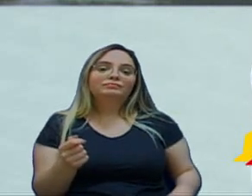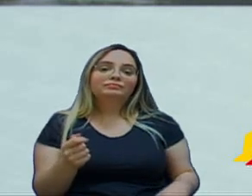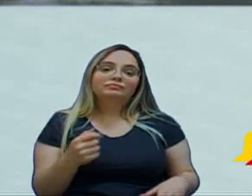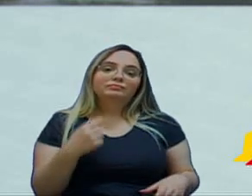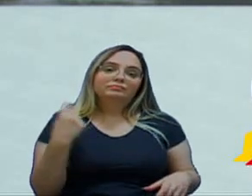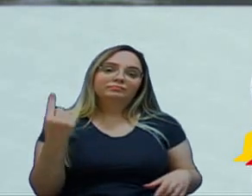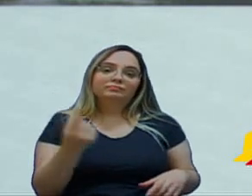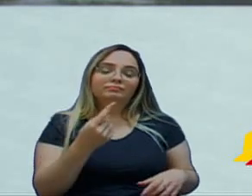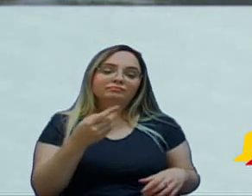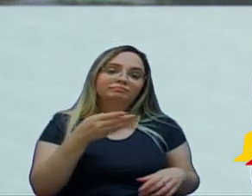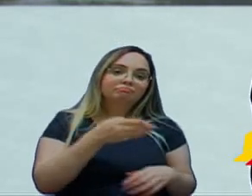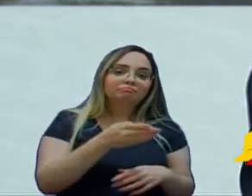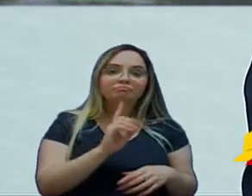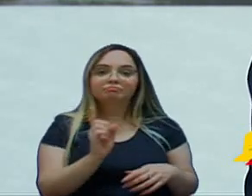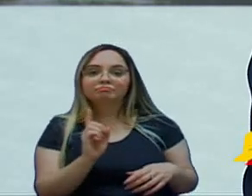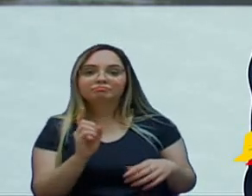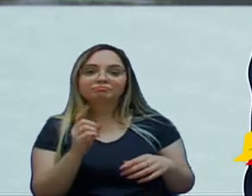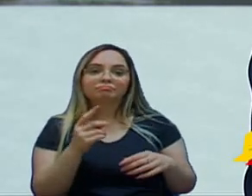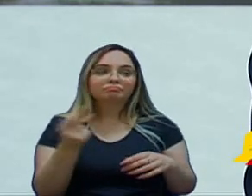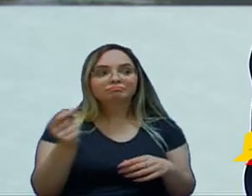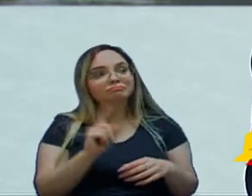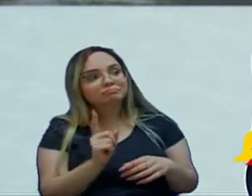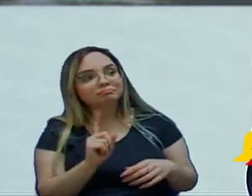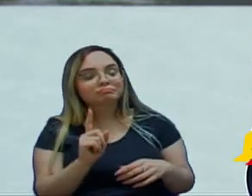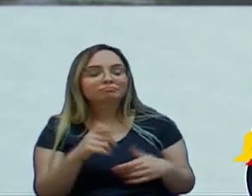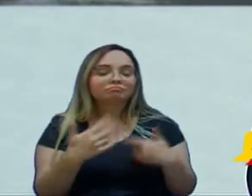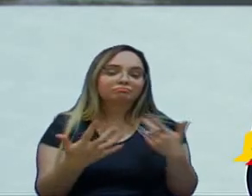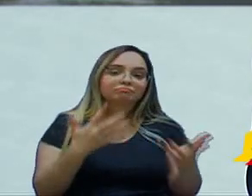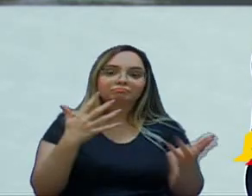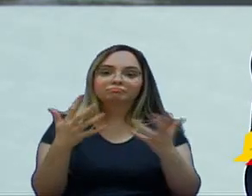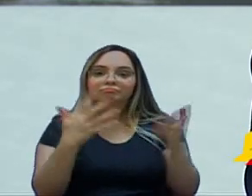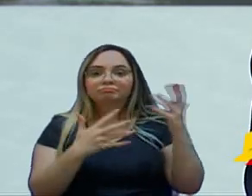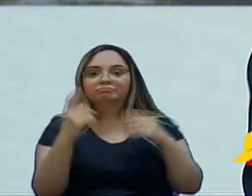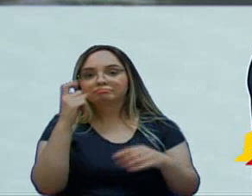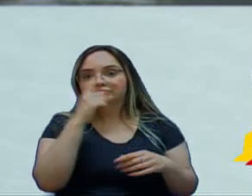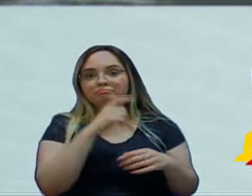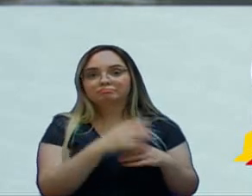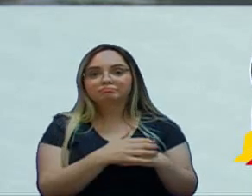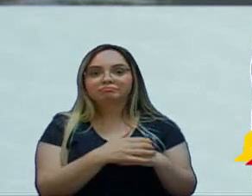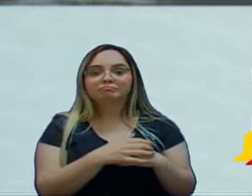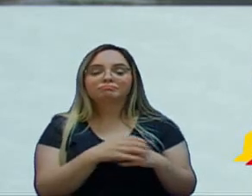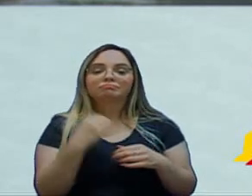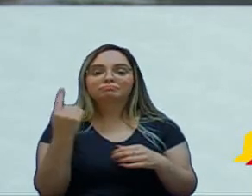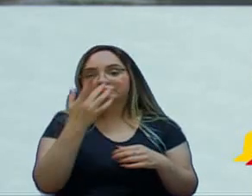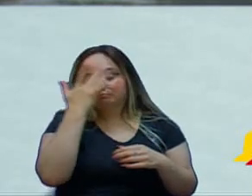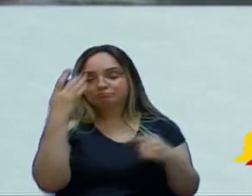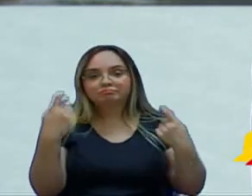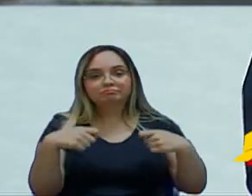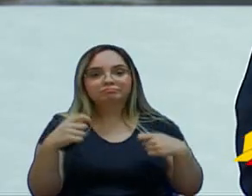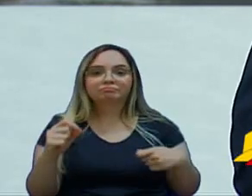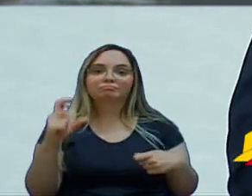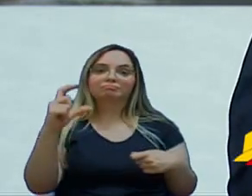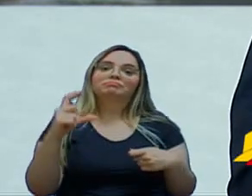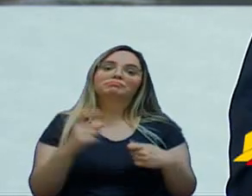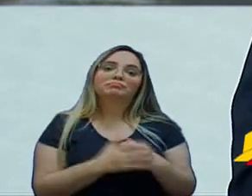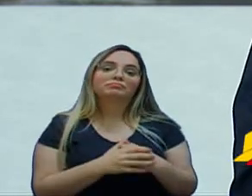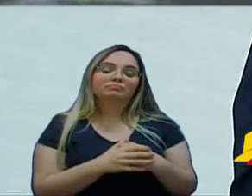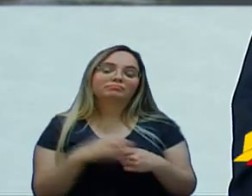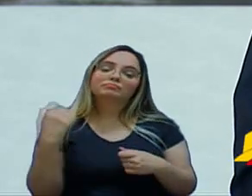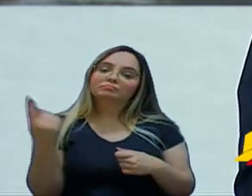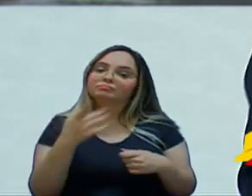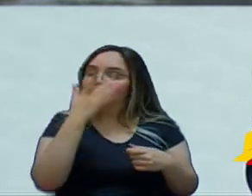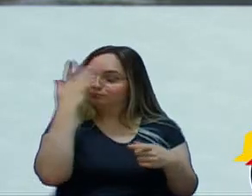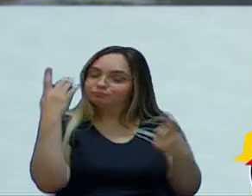enrolamento que vai, não vai, vai, sai, não sai, não sai. E o pessoal precisa desse aumento, tem essa